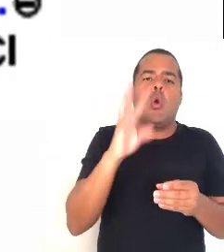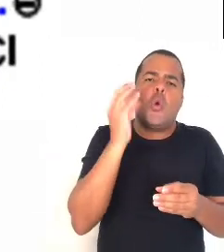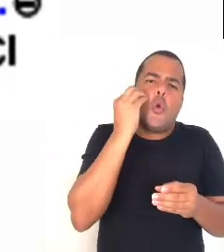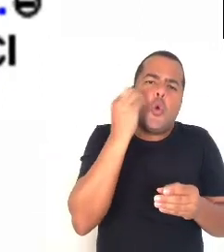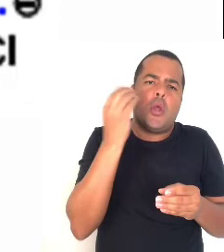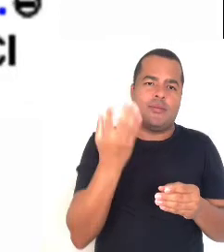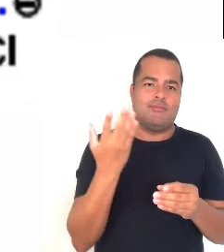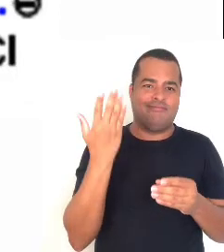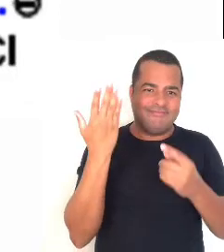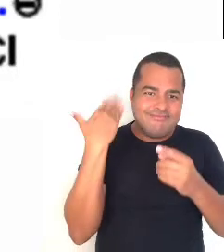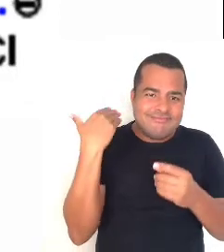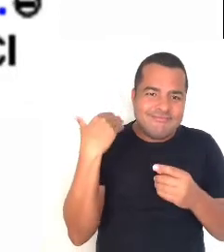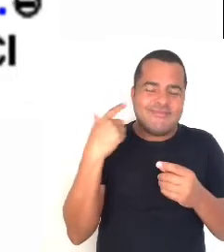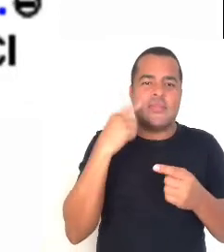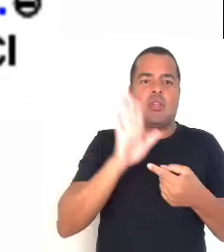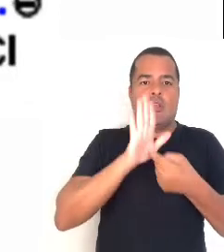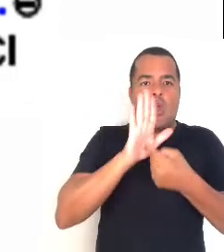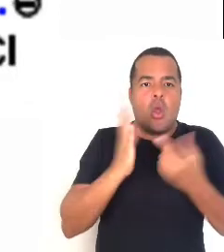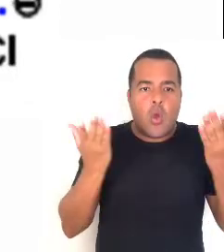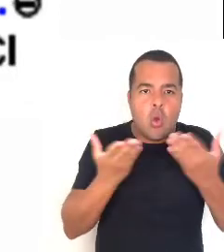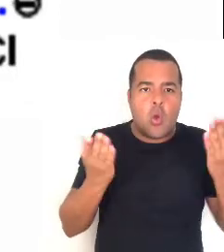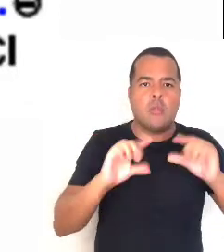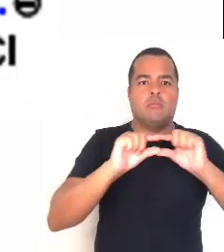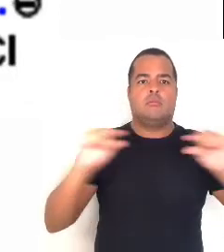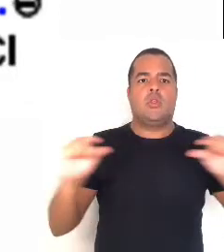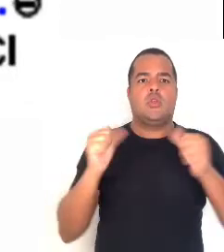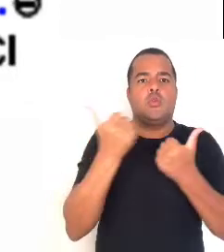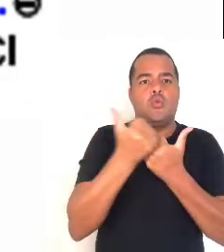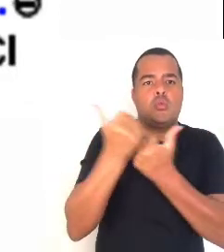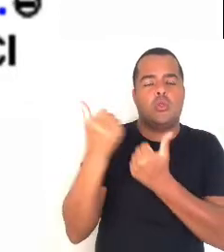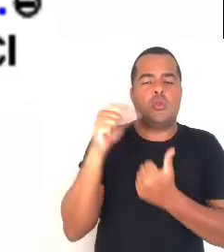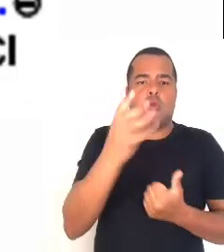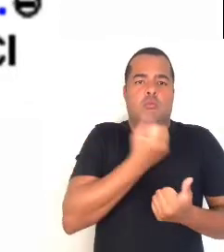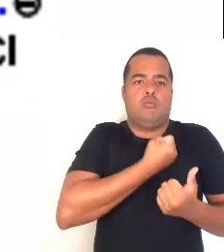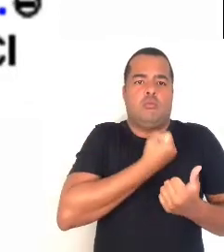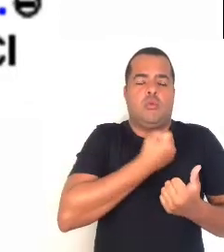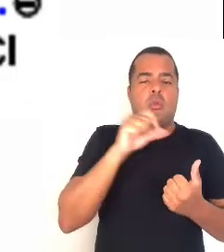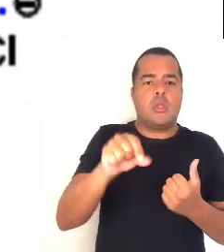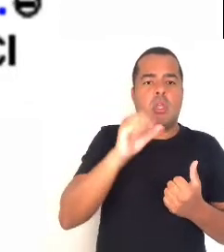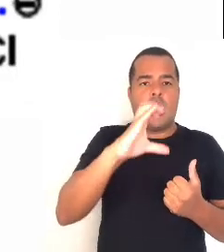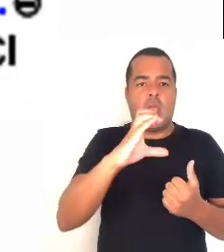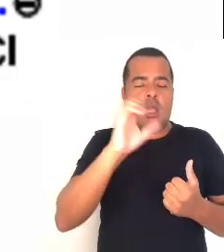a gente tratou na parte experimental, a gente vai ter aí uma reação via